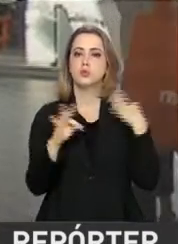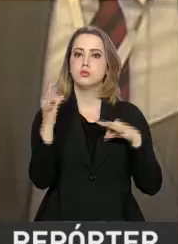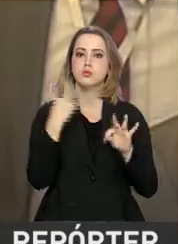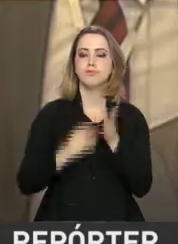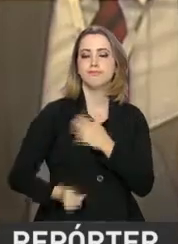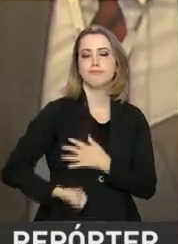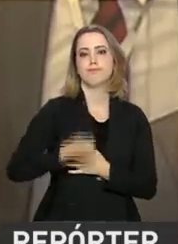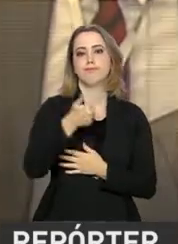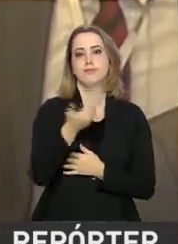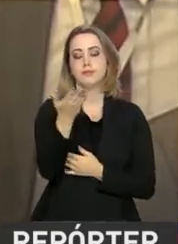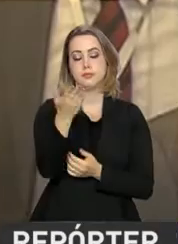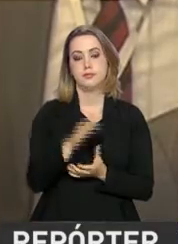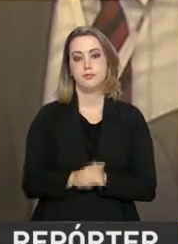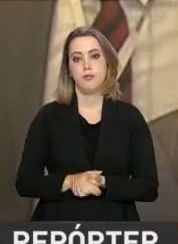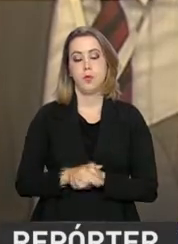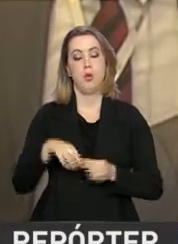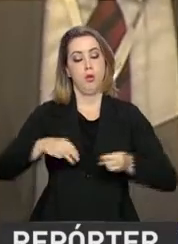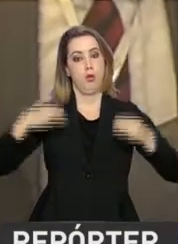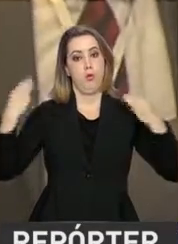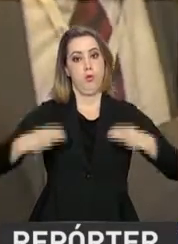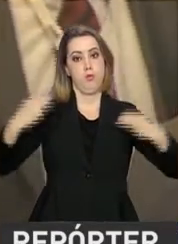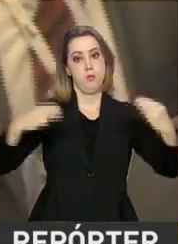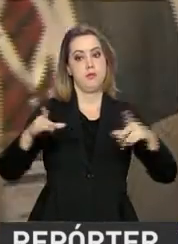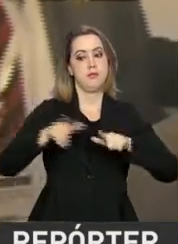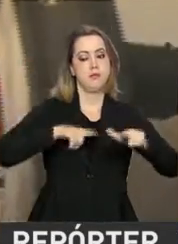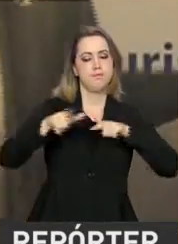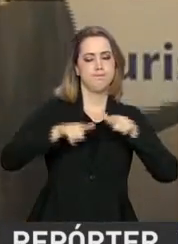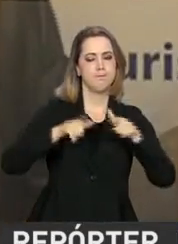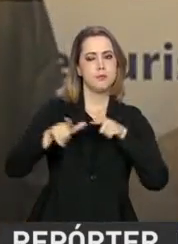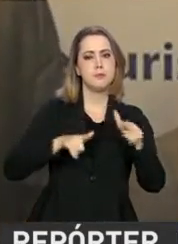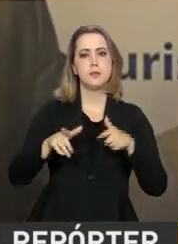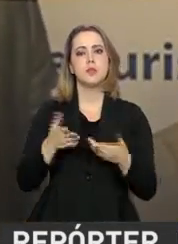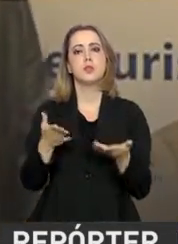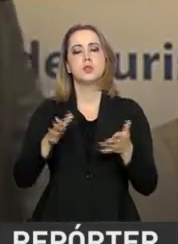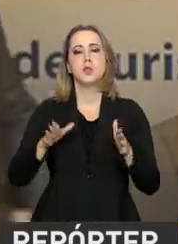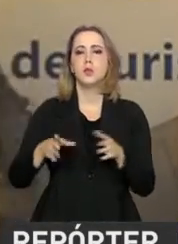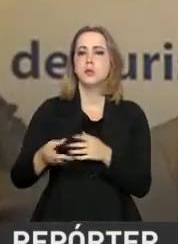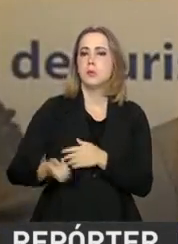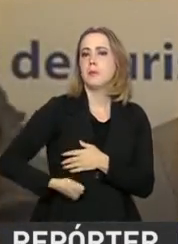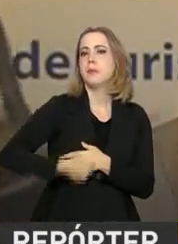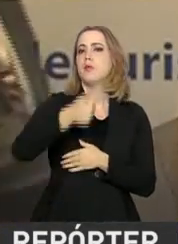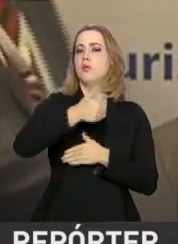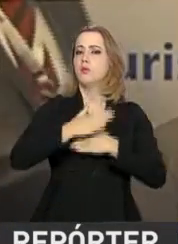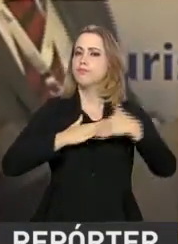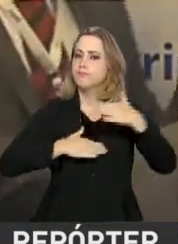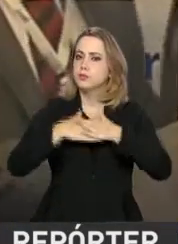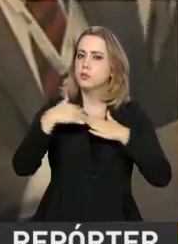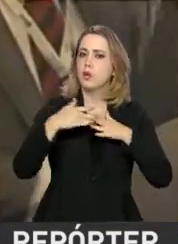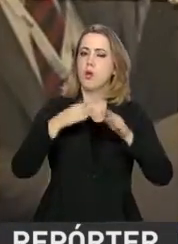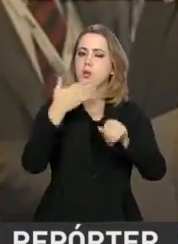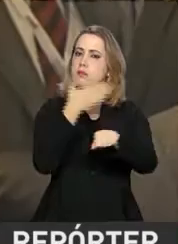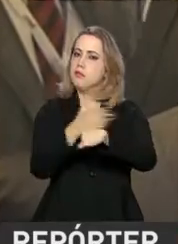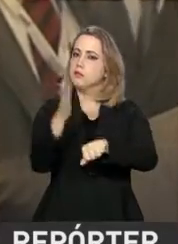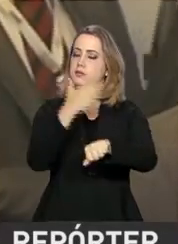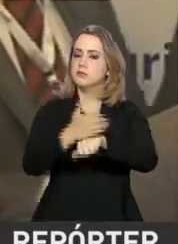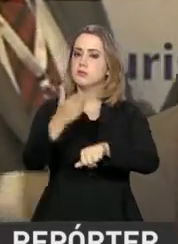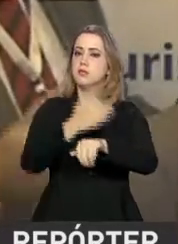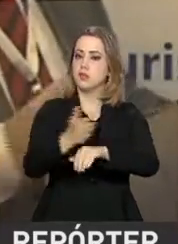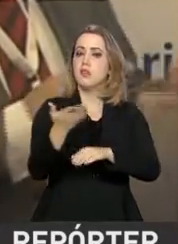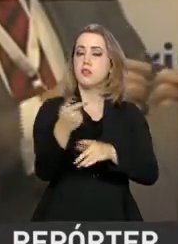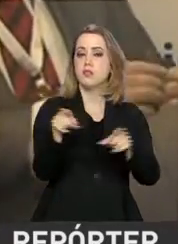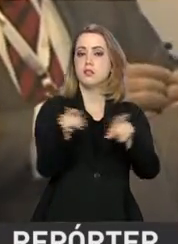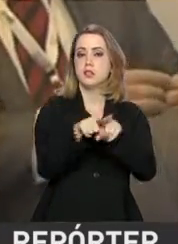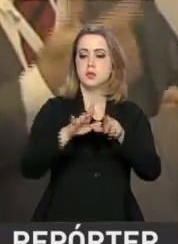o ministério vem trabalhando fortemente na qualificação vem trabalhando no treinamento que vem